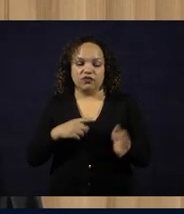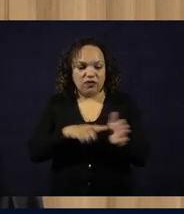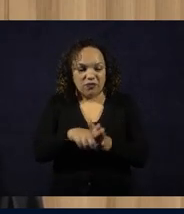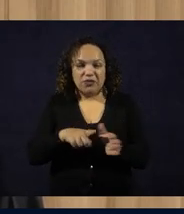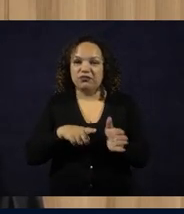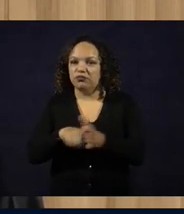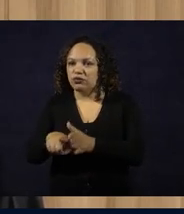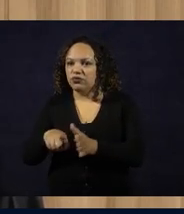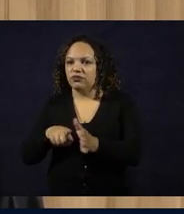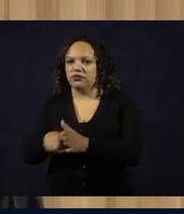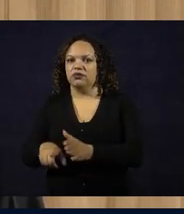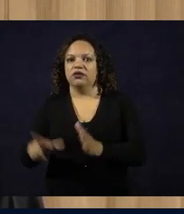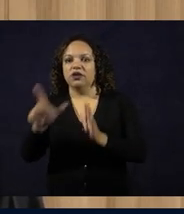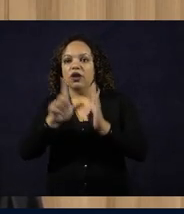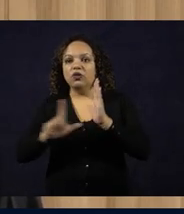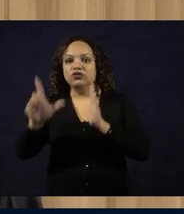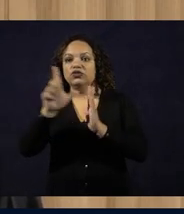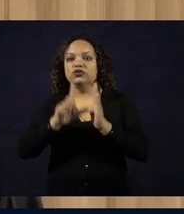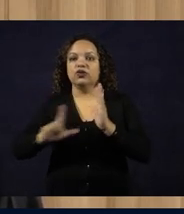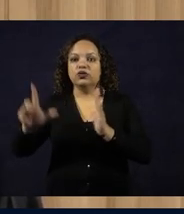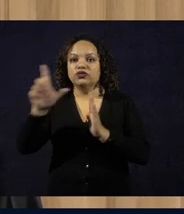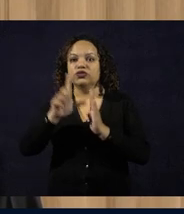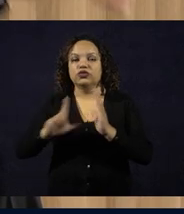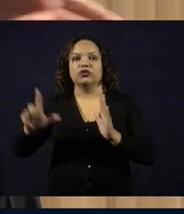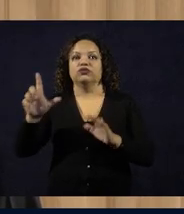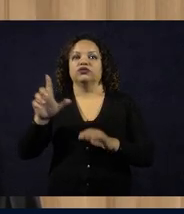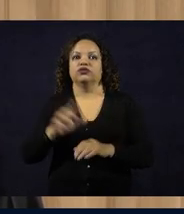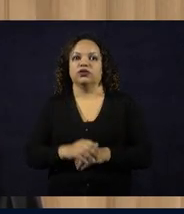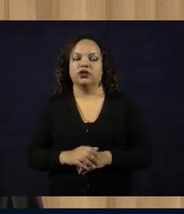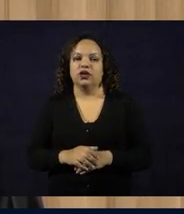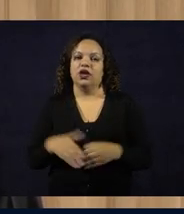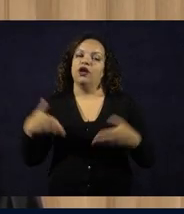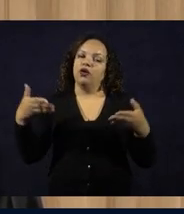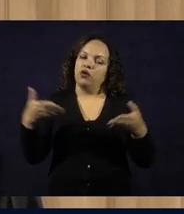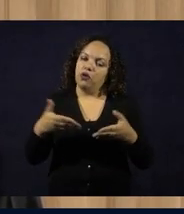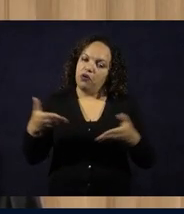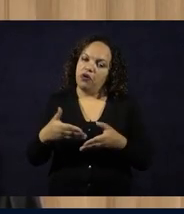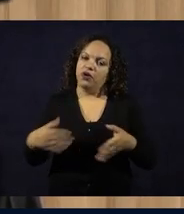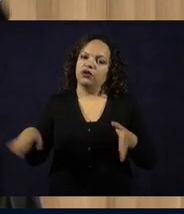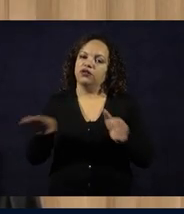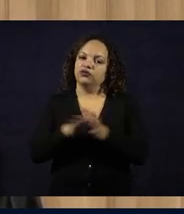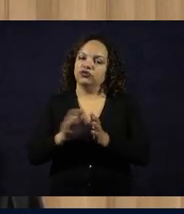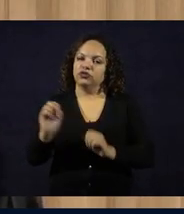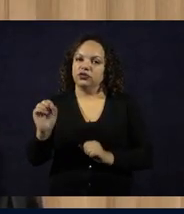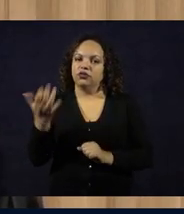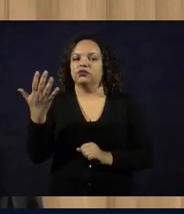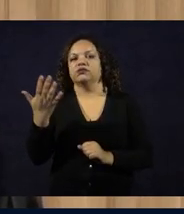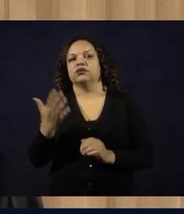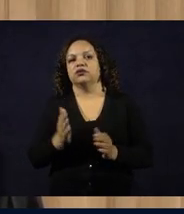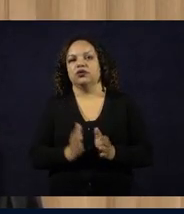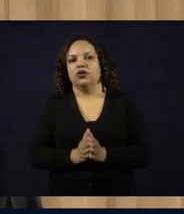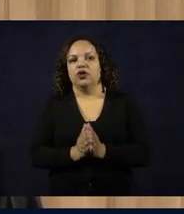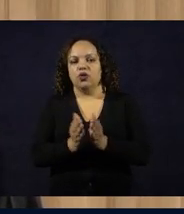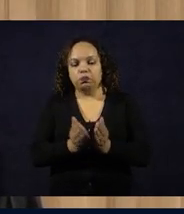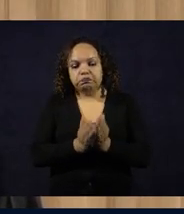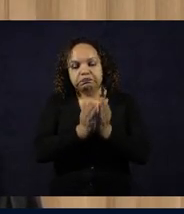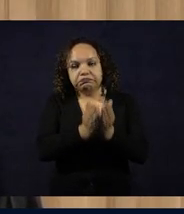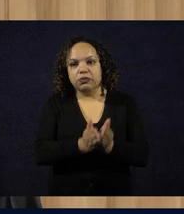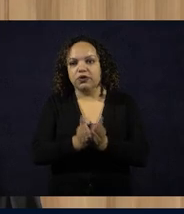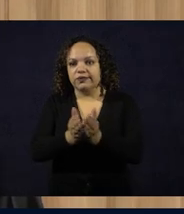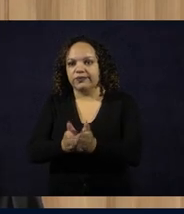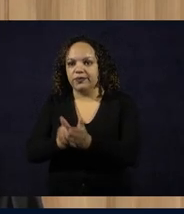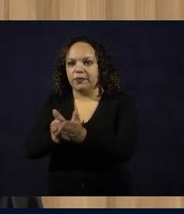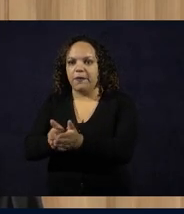ocupado das margens Salim baixas né hoje a logística do arco note está chegando né Então temos vários portos Já sim em desenvolvimento